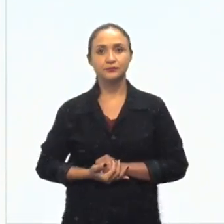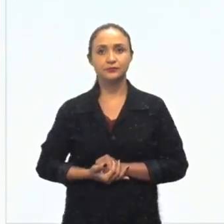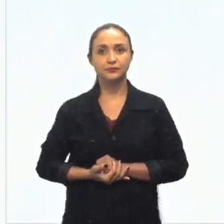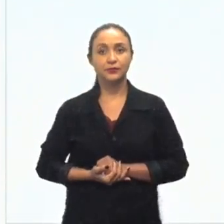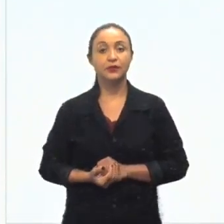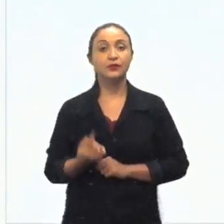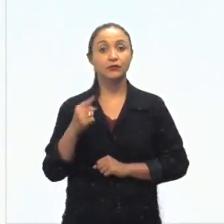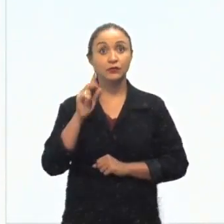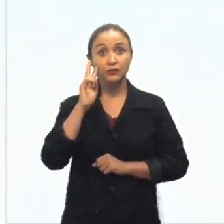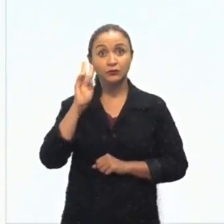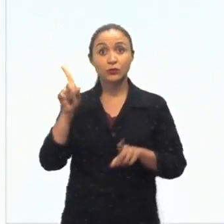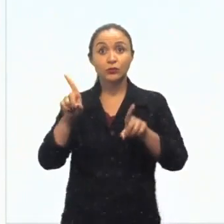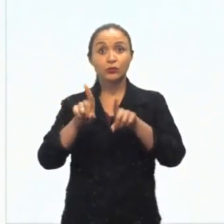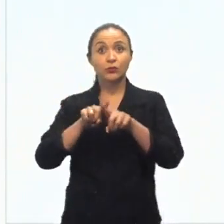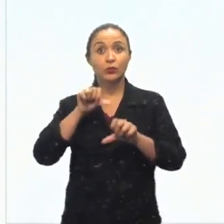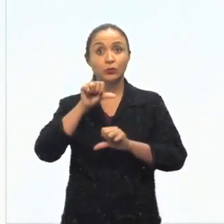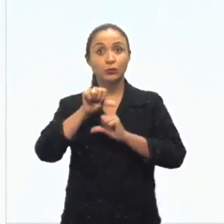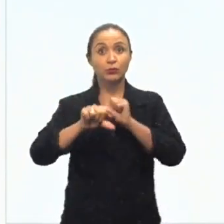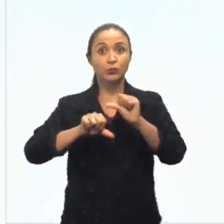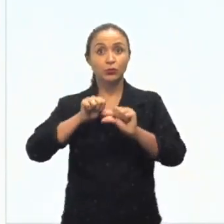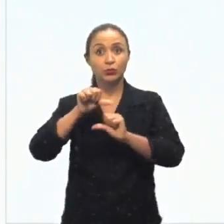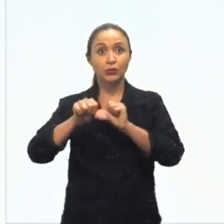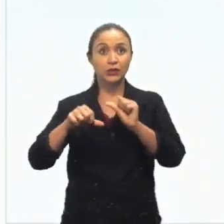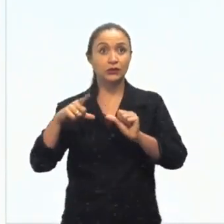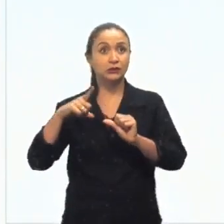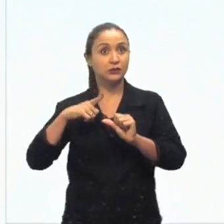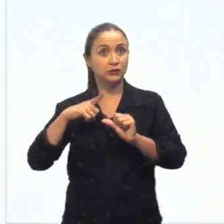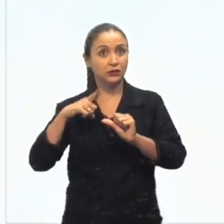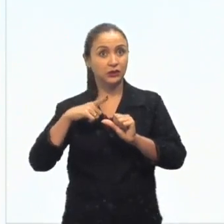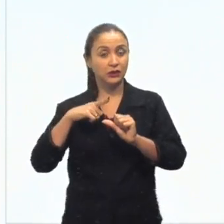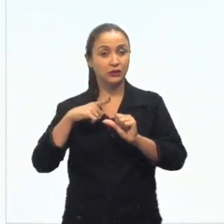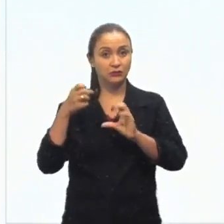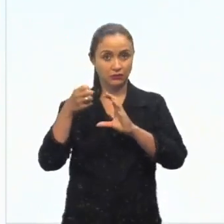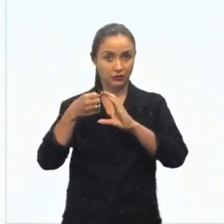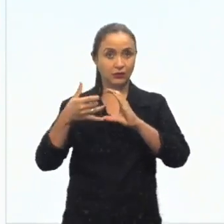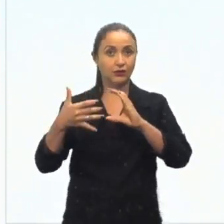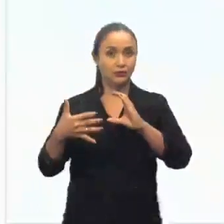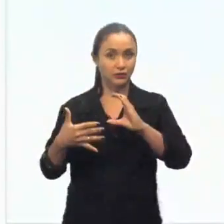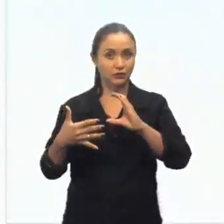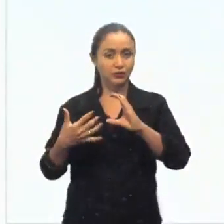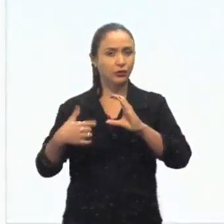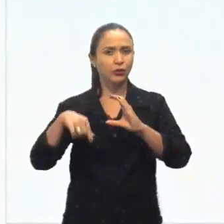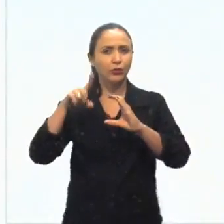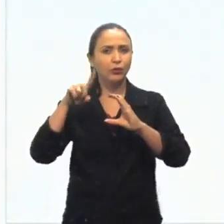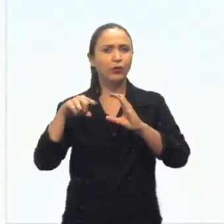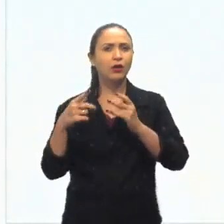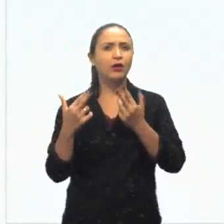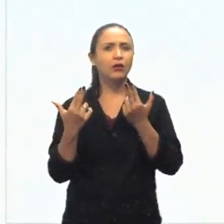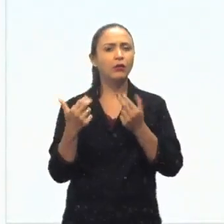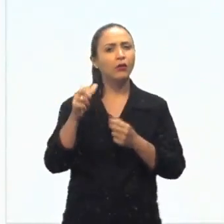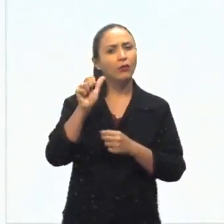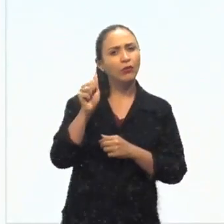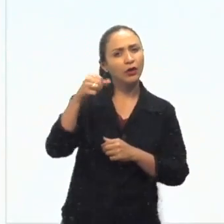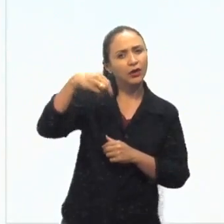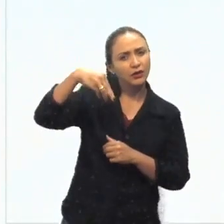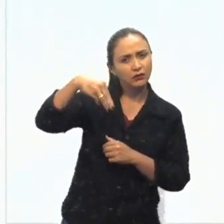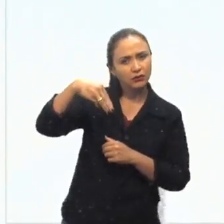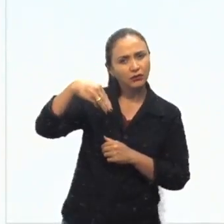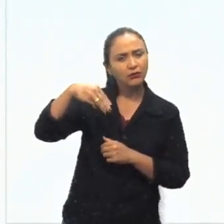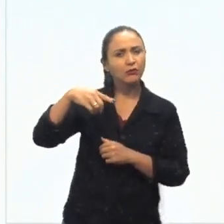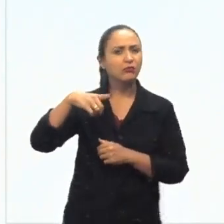Você viu as mudanças, a mudança brusca de características. Não é mais igual na modulação AM, que a amplitude